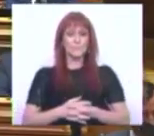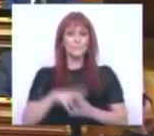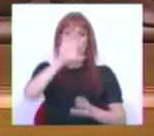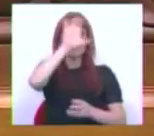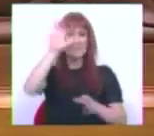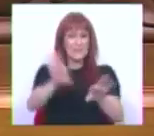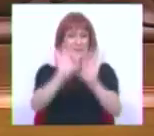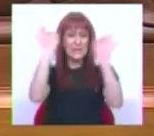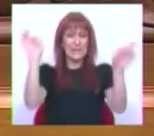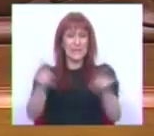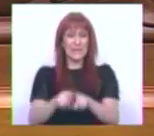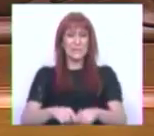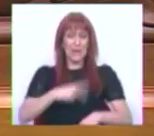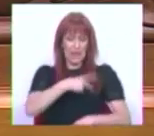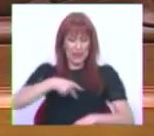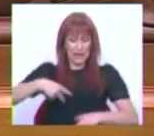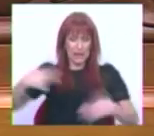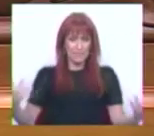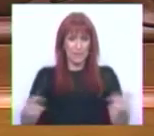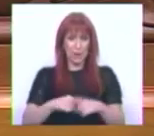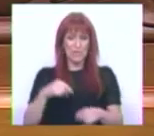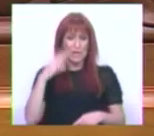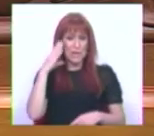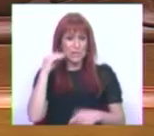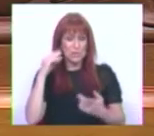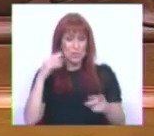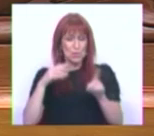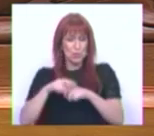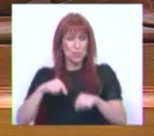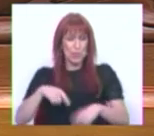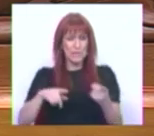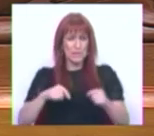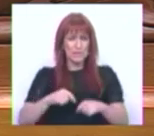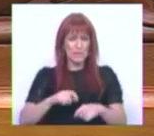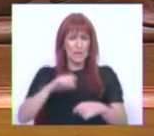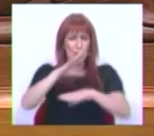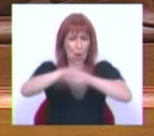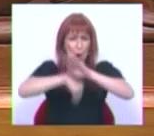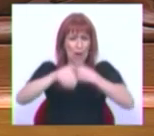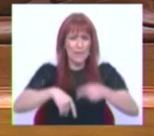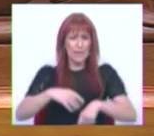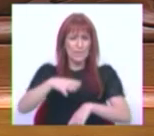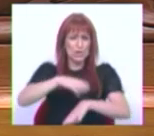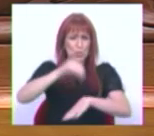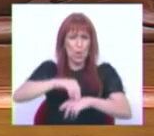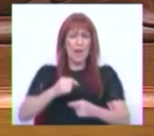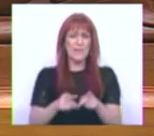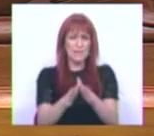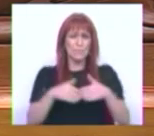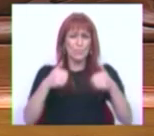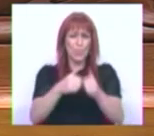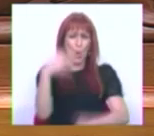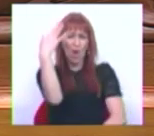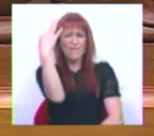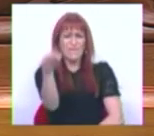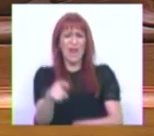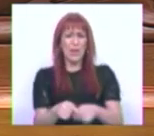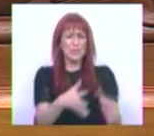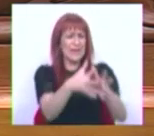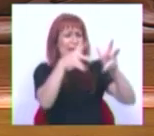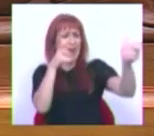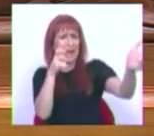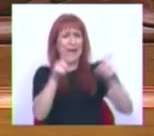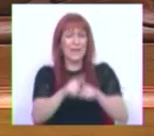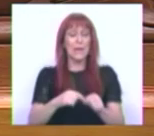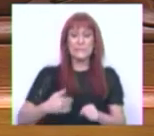países como a Dinamarca, Suíça, Países Baixos, Suécia, Reino Unido, França, Irlanda